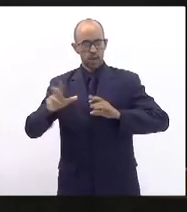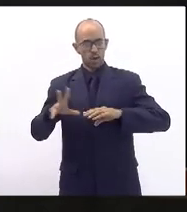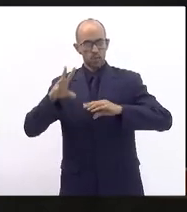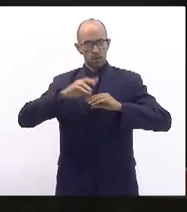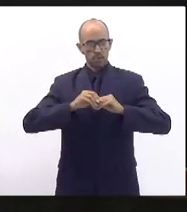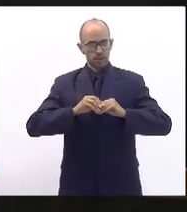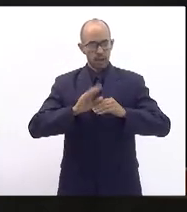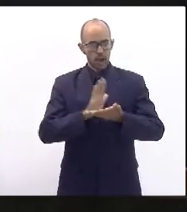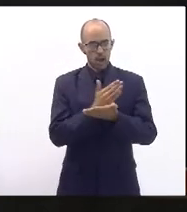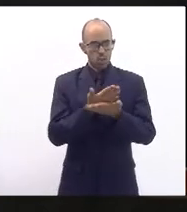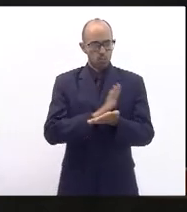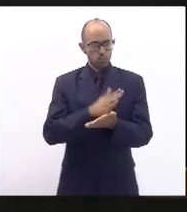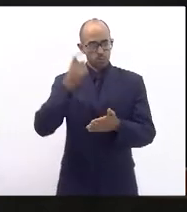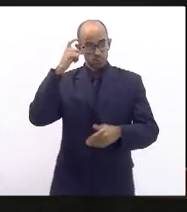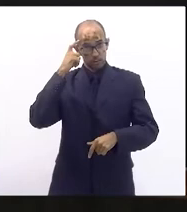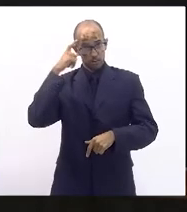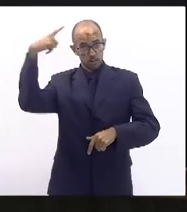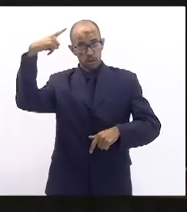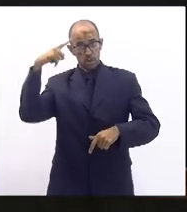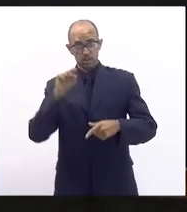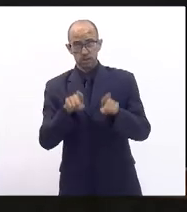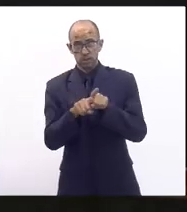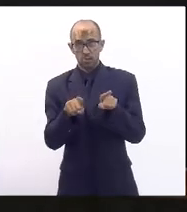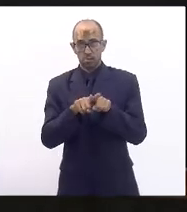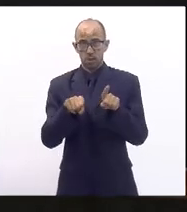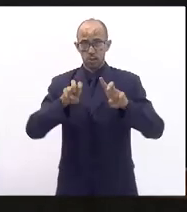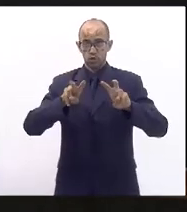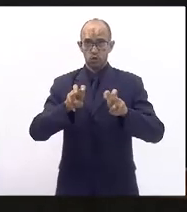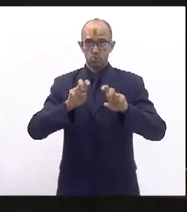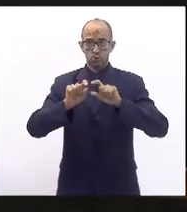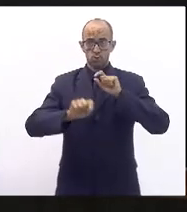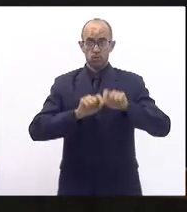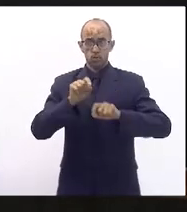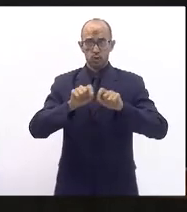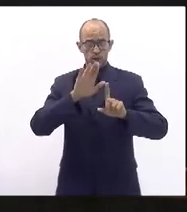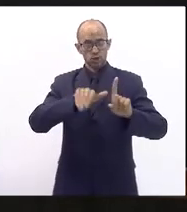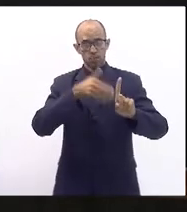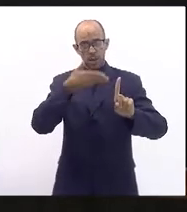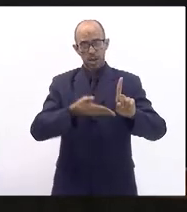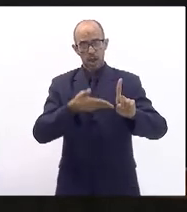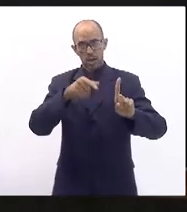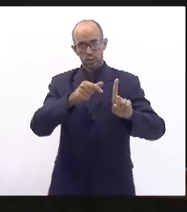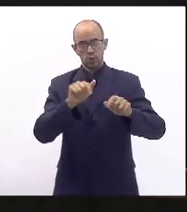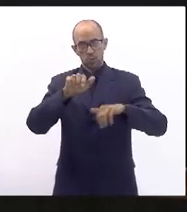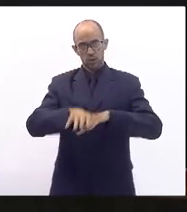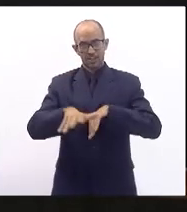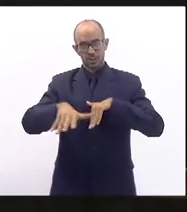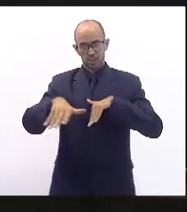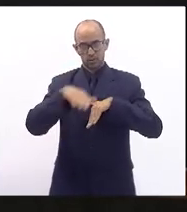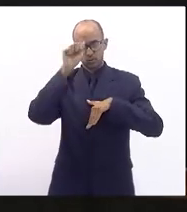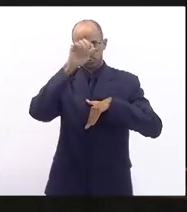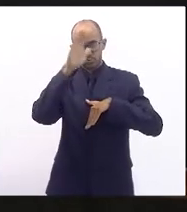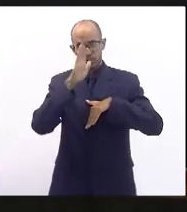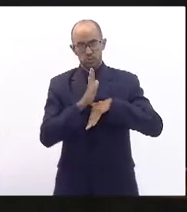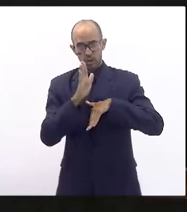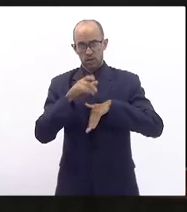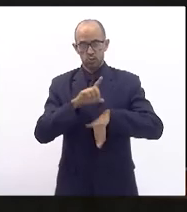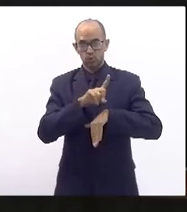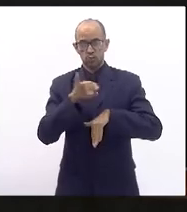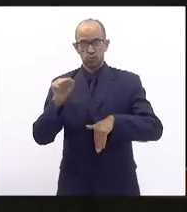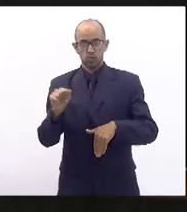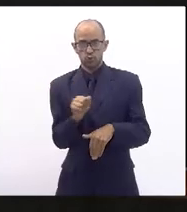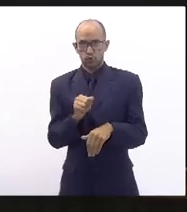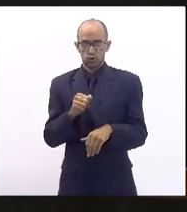algumas ideias sobre essa homenagem ao exército brasileiro na data